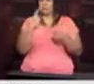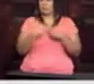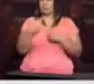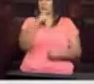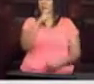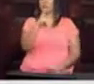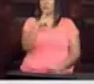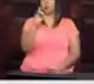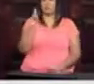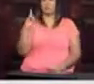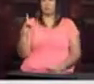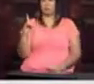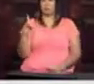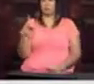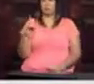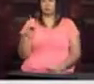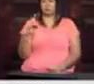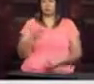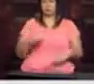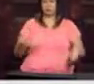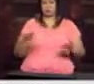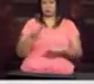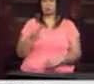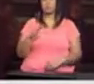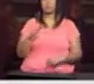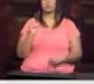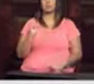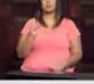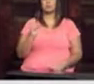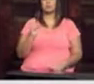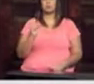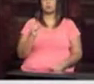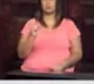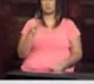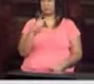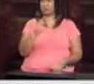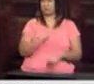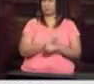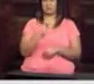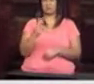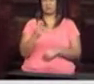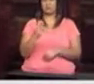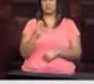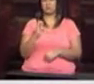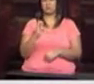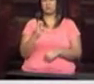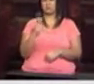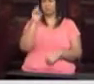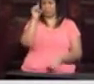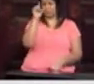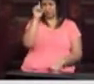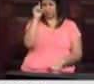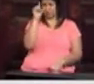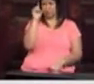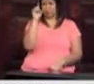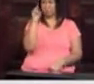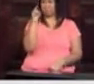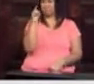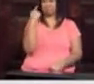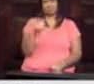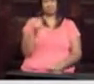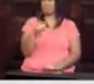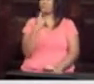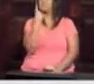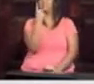Deus, deputada Fatinha, que preside essa sessão, o Estado está ausente. lá, por exemplo, não tem um